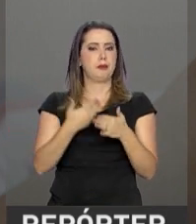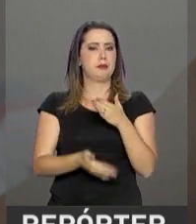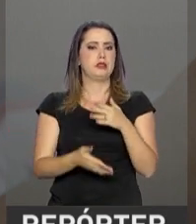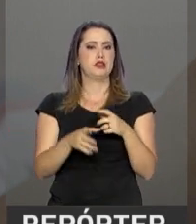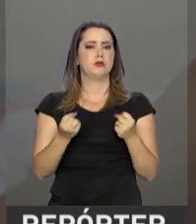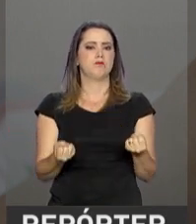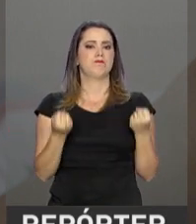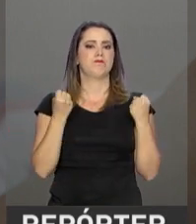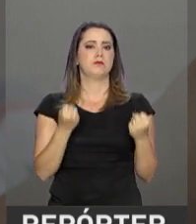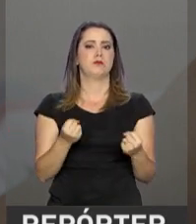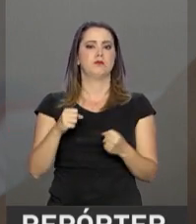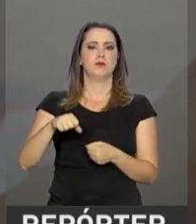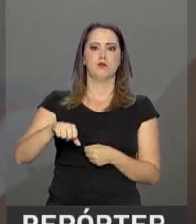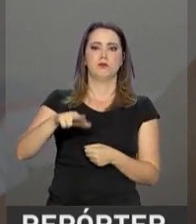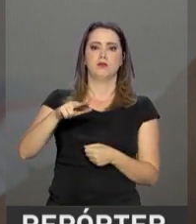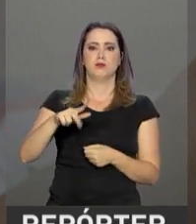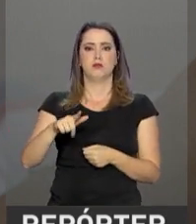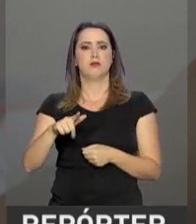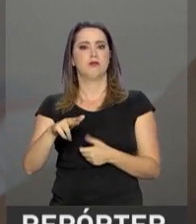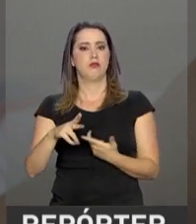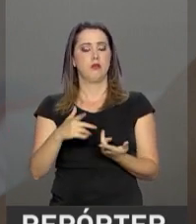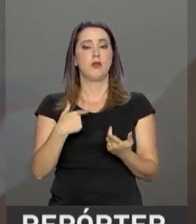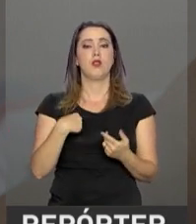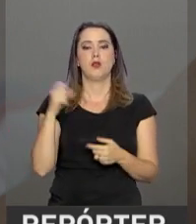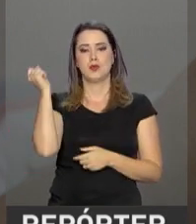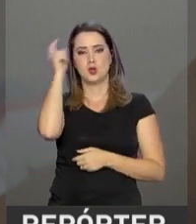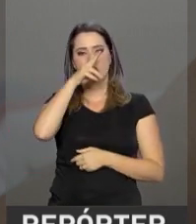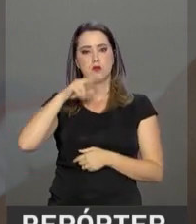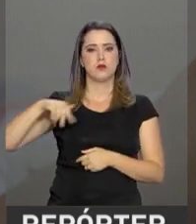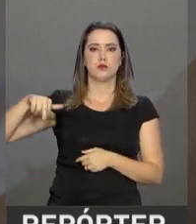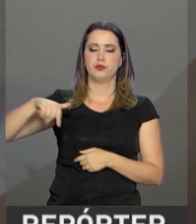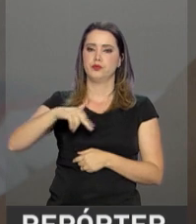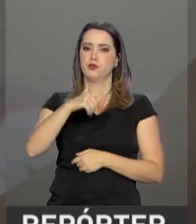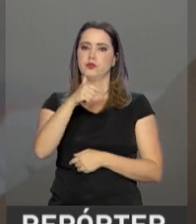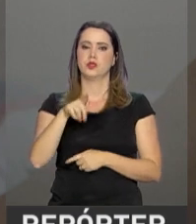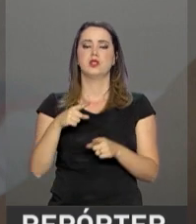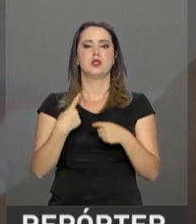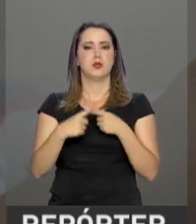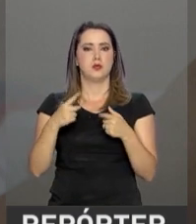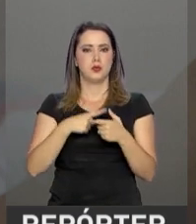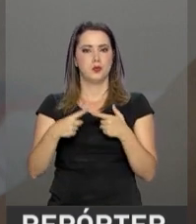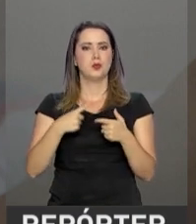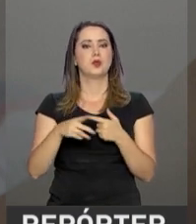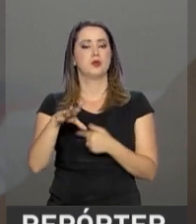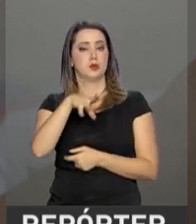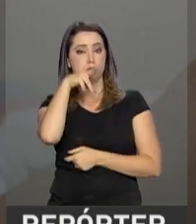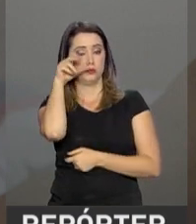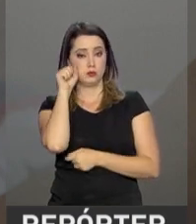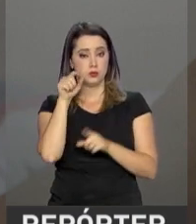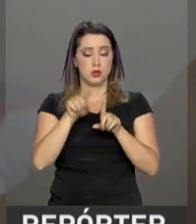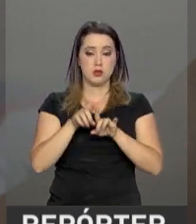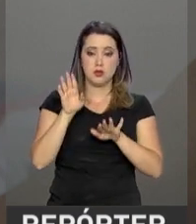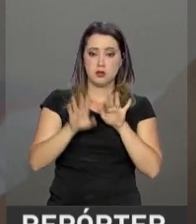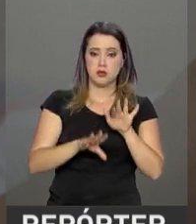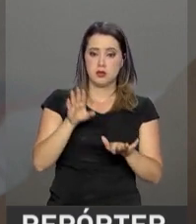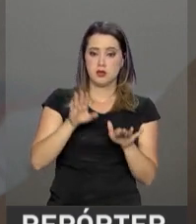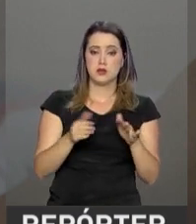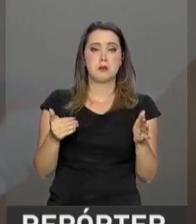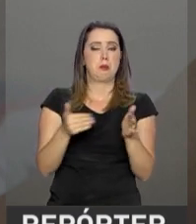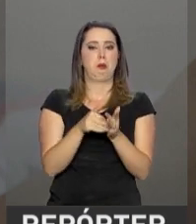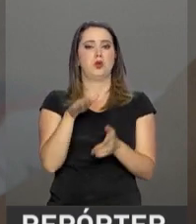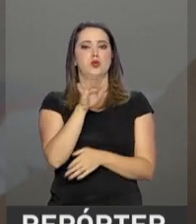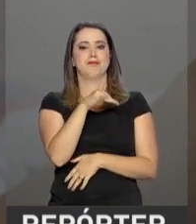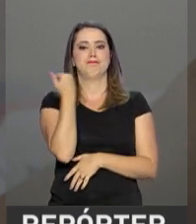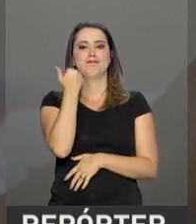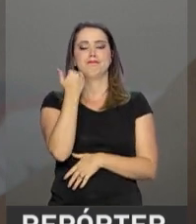dos reflexos além das dificuldades para andar a pólio provoca insuficiência respiratória e em alguns casos mais graves